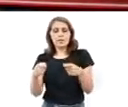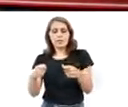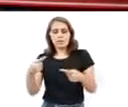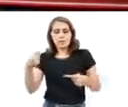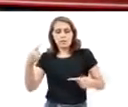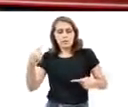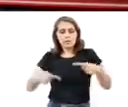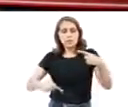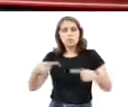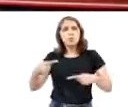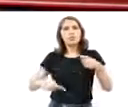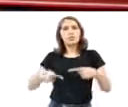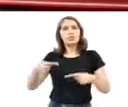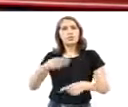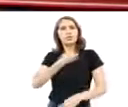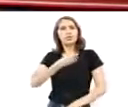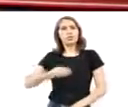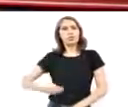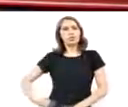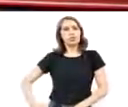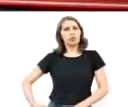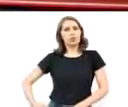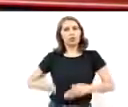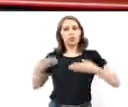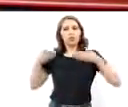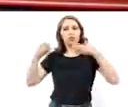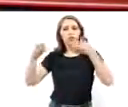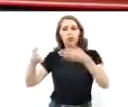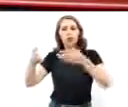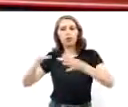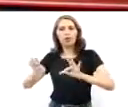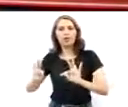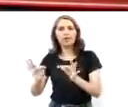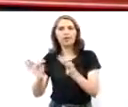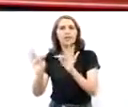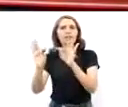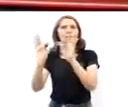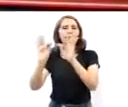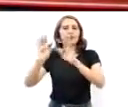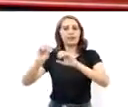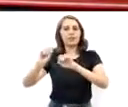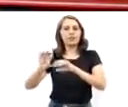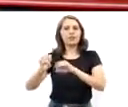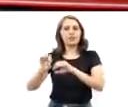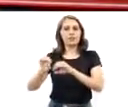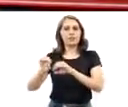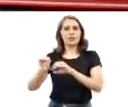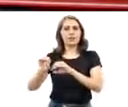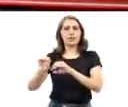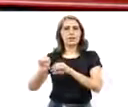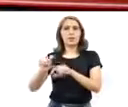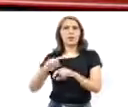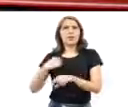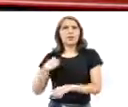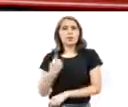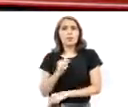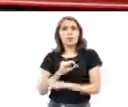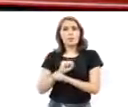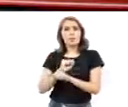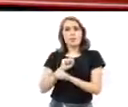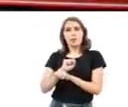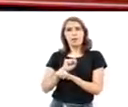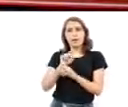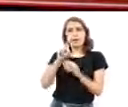com uma política pública mais acentuada em relação às tecnologias. A educação conectada, que nós esperávamos